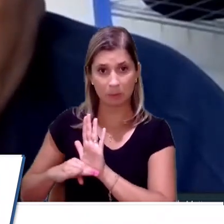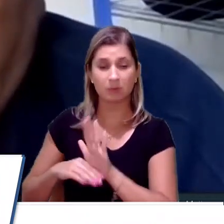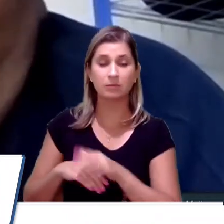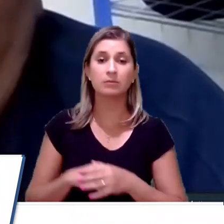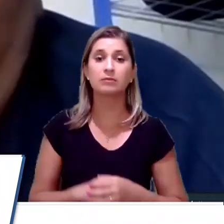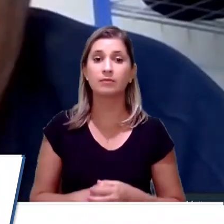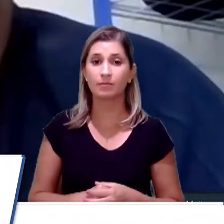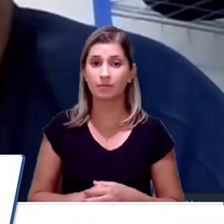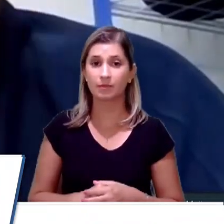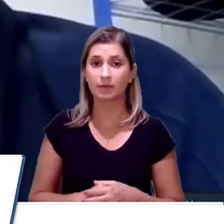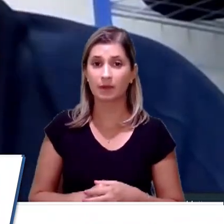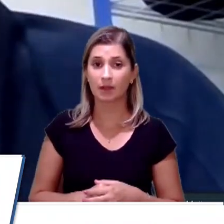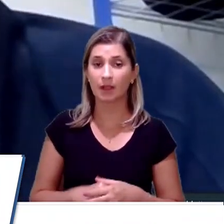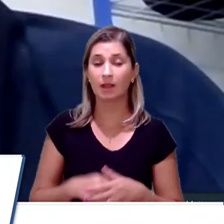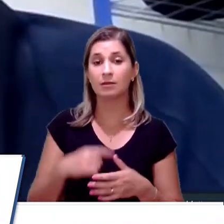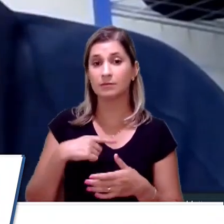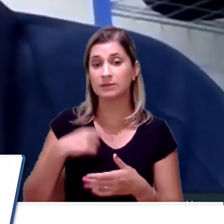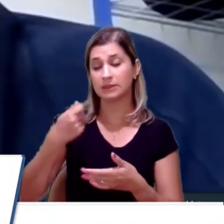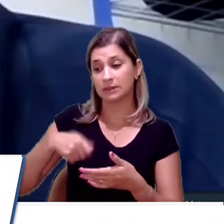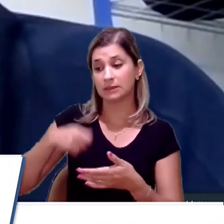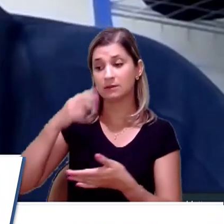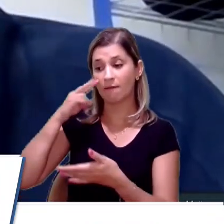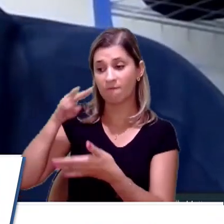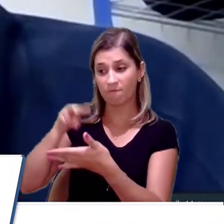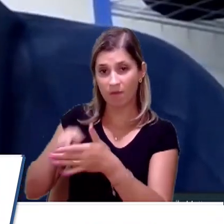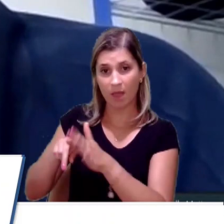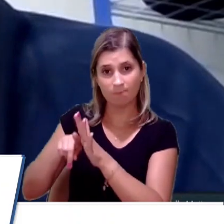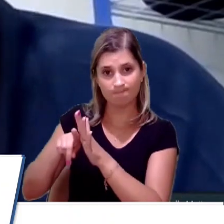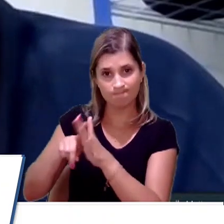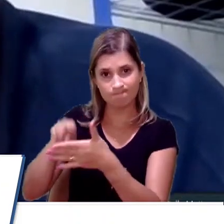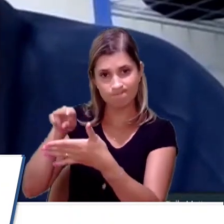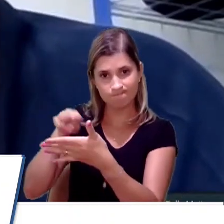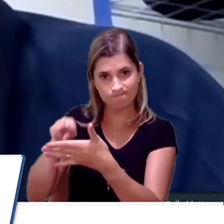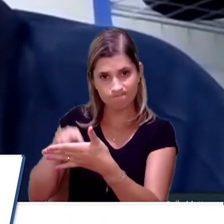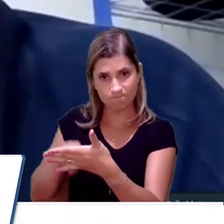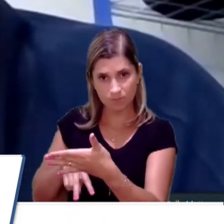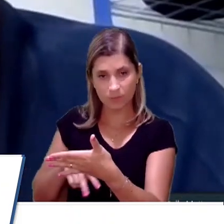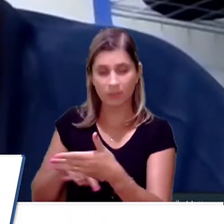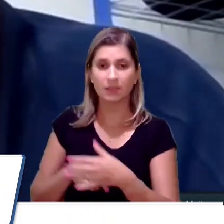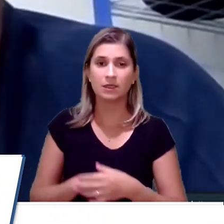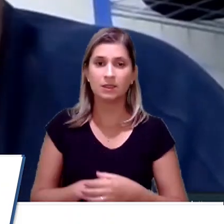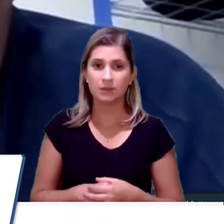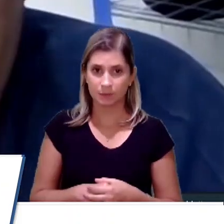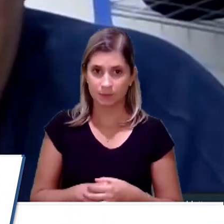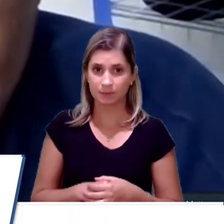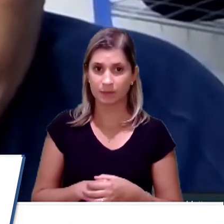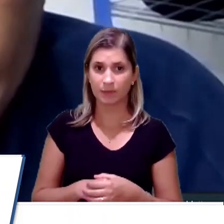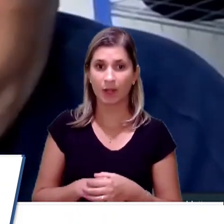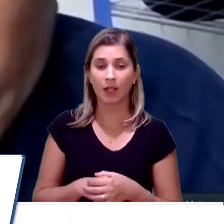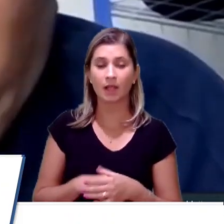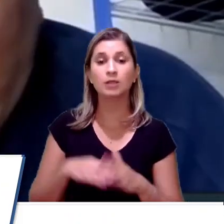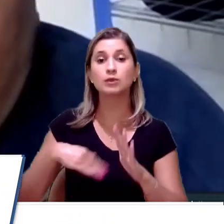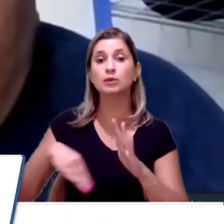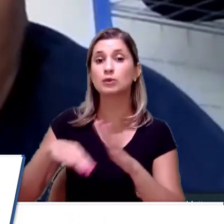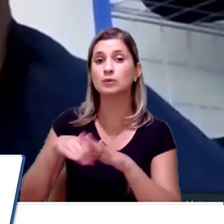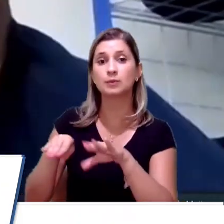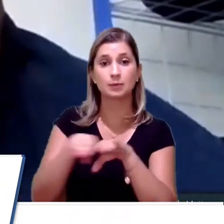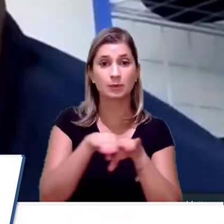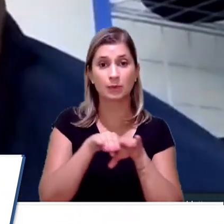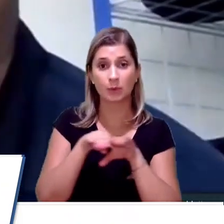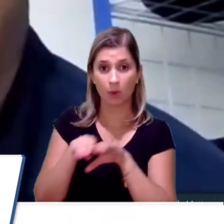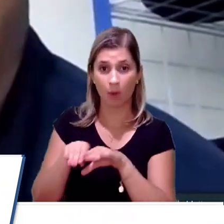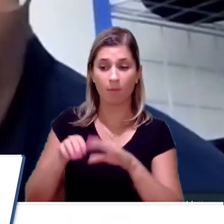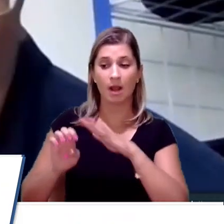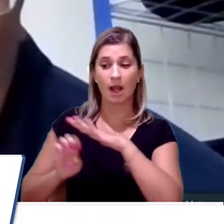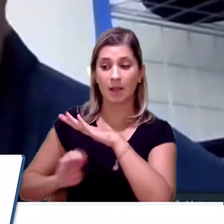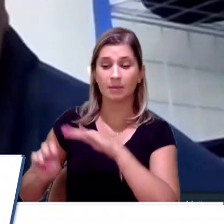A conferência, e deve ser feito com uma forma imparcial pela empresa que fiscaliza. Então,